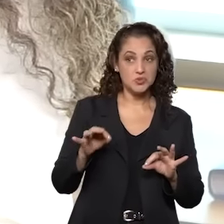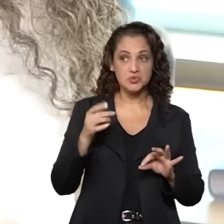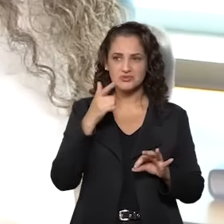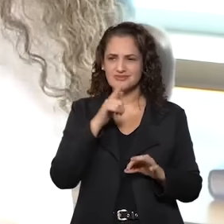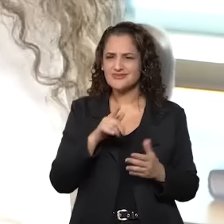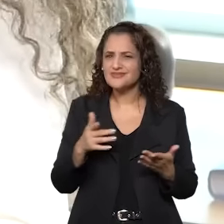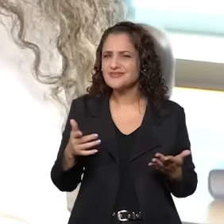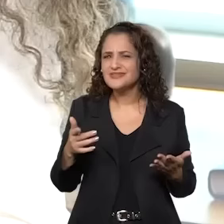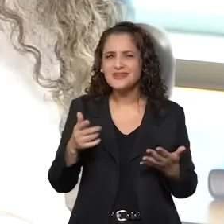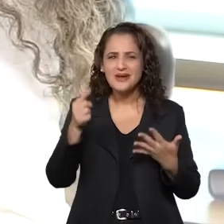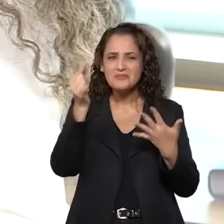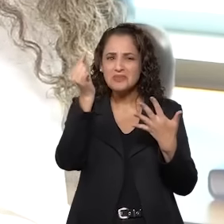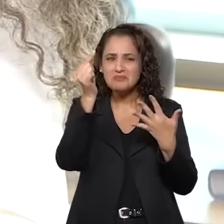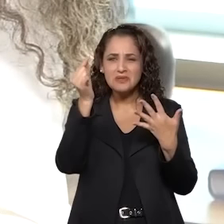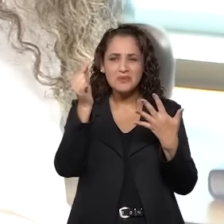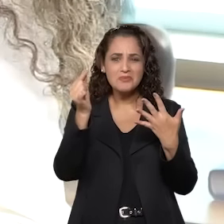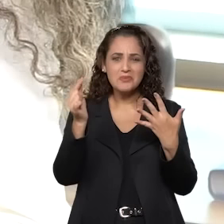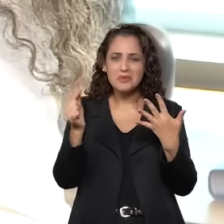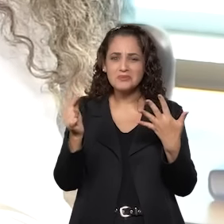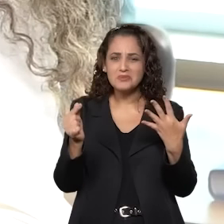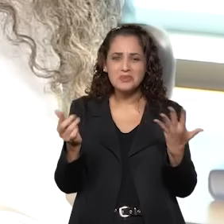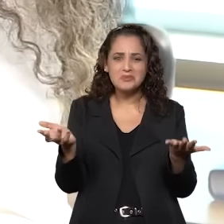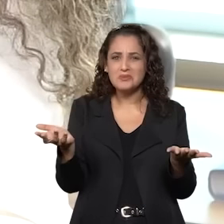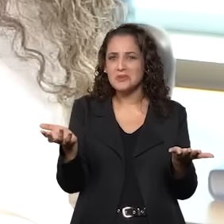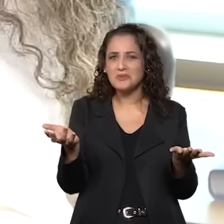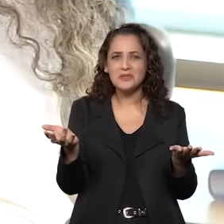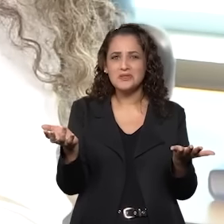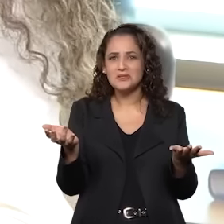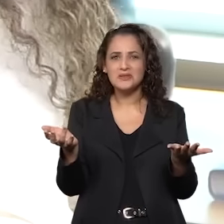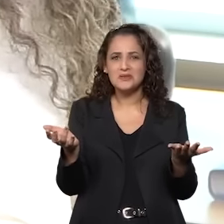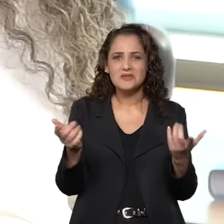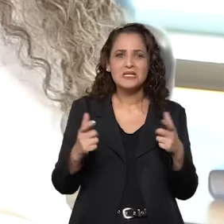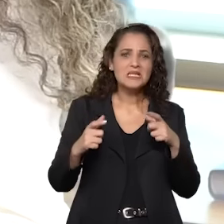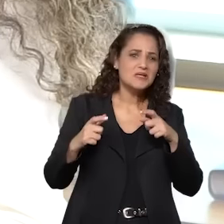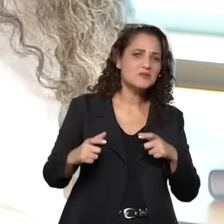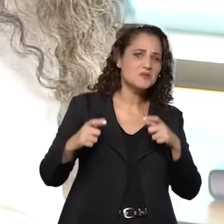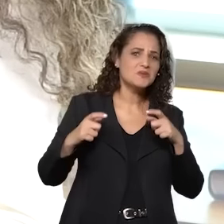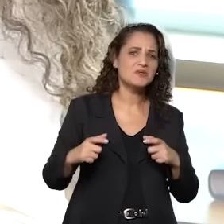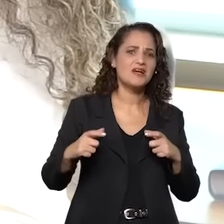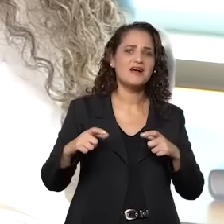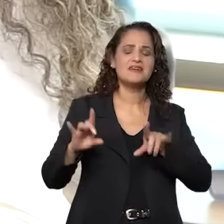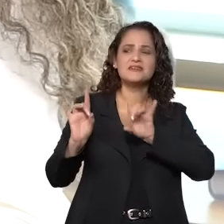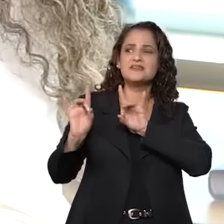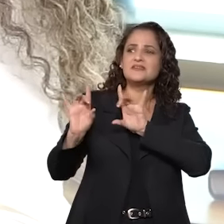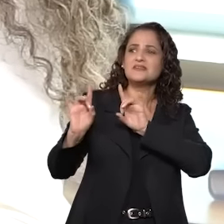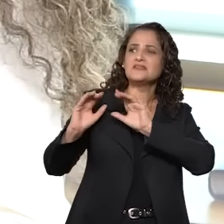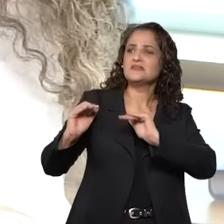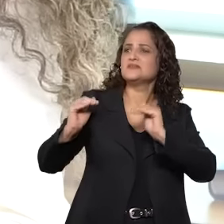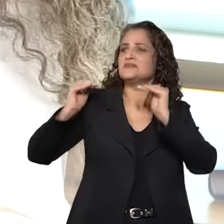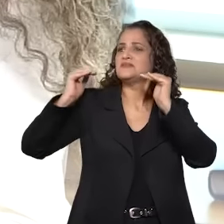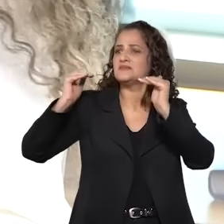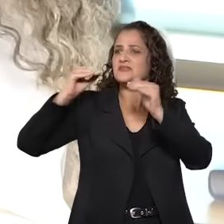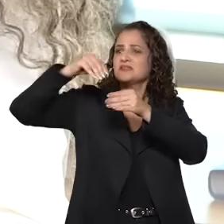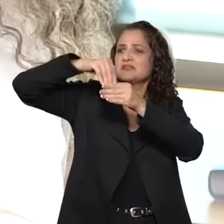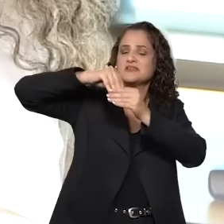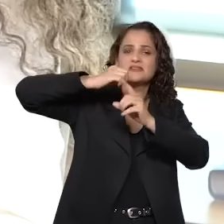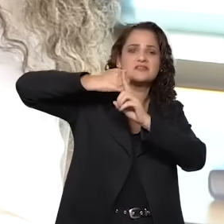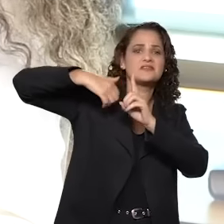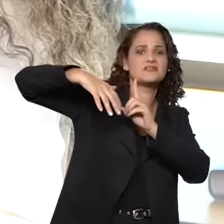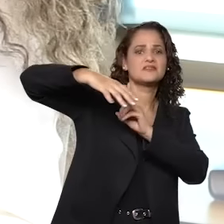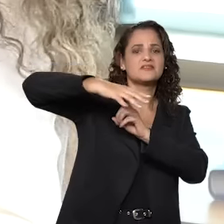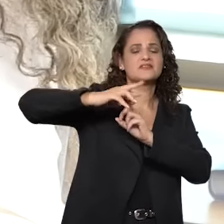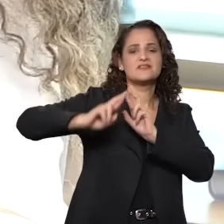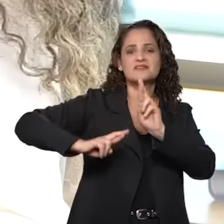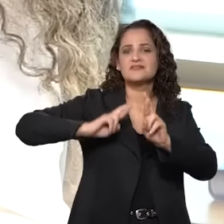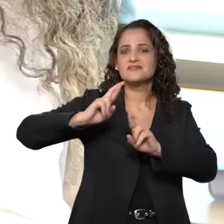né como Josete disse de Privilégio dentro da sociedade das relações não tem ideia do desgaste que tudo isso